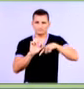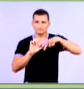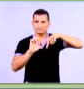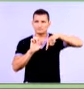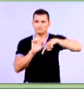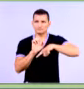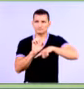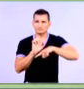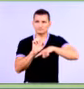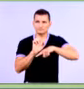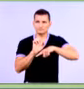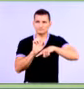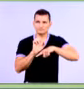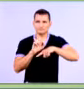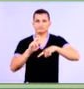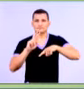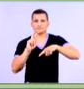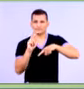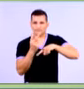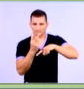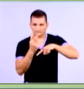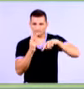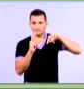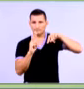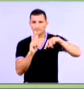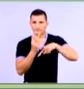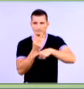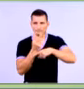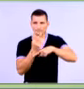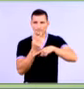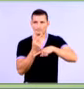Passei do lado esquerdo do H.